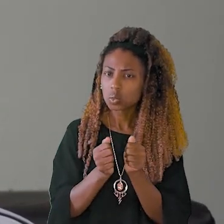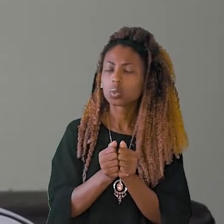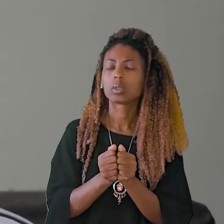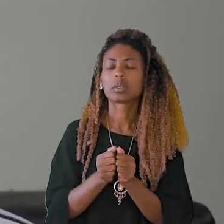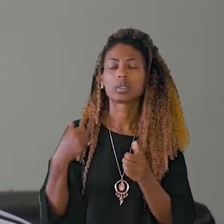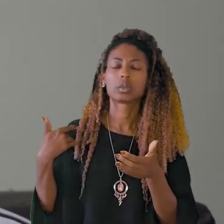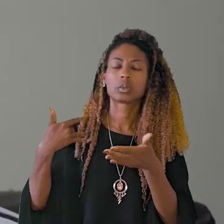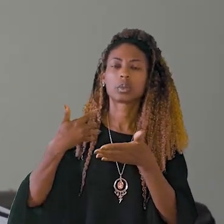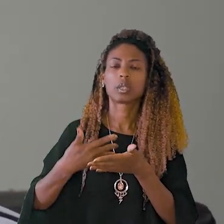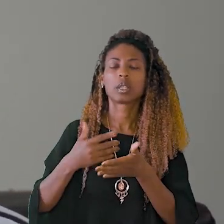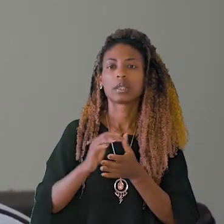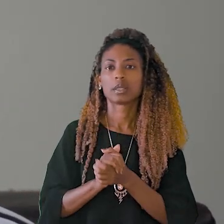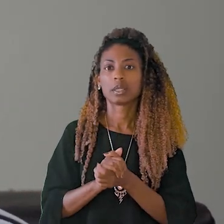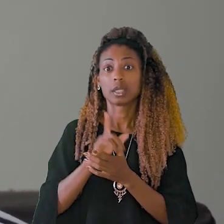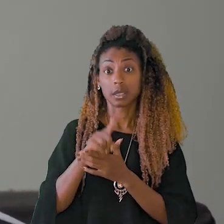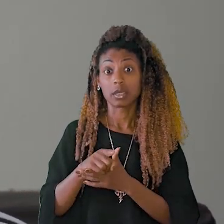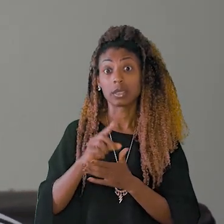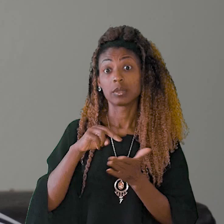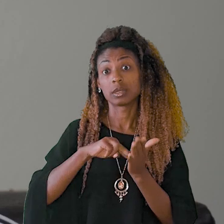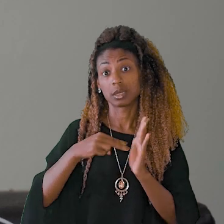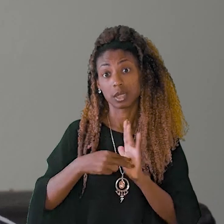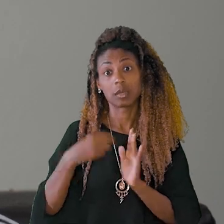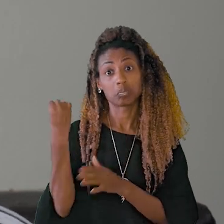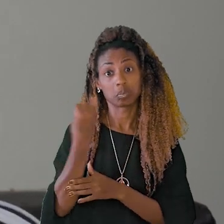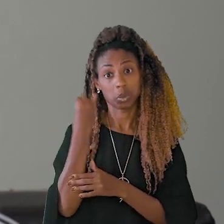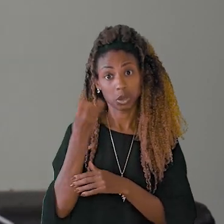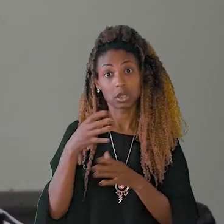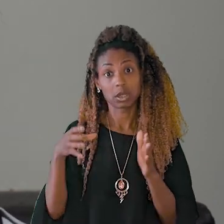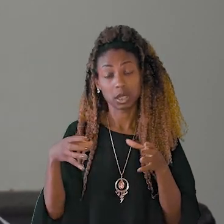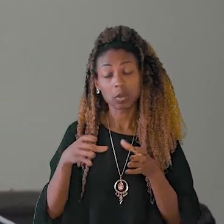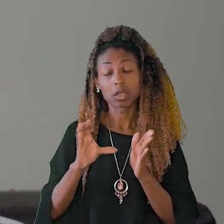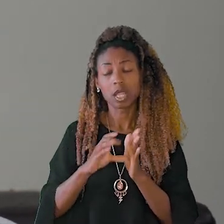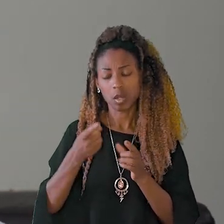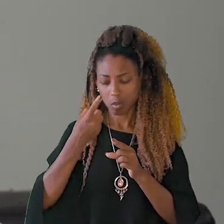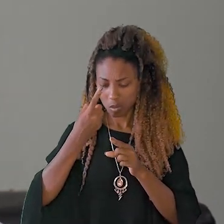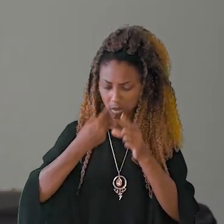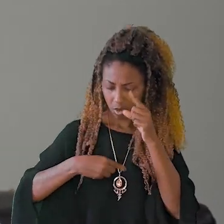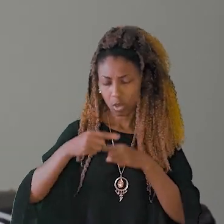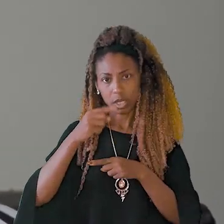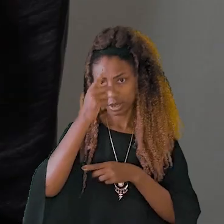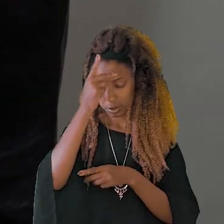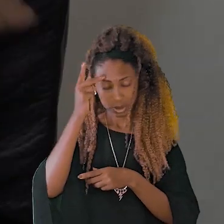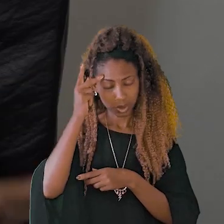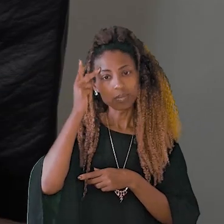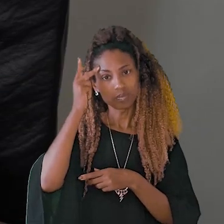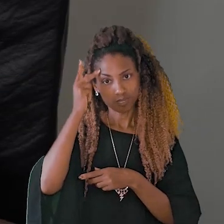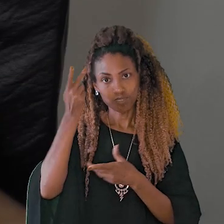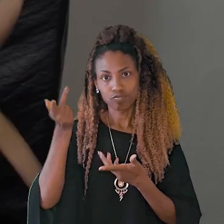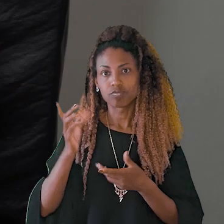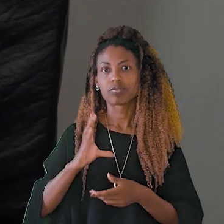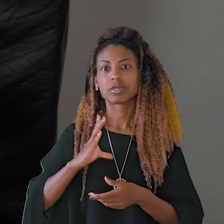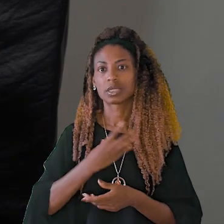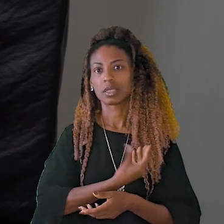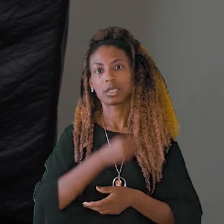acho que a ballroom tem um sentido muito importante na minha vida. Foi onde eu consegui também ser essa pessoa que eu sou hoje, essa travesti preta. Enfim, então a